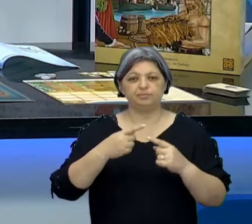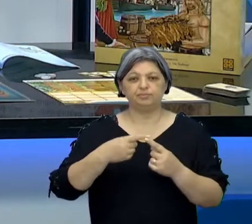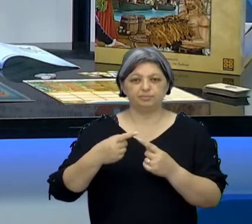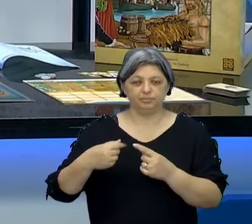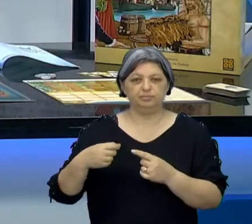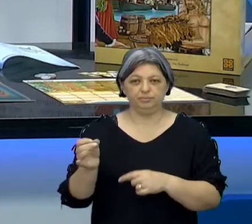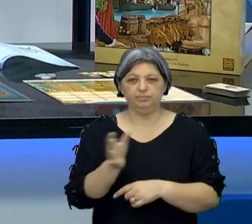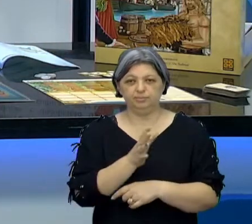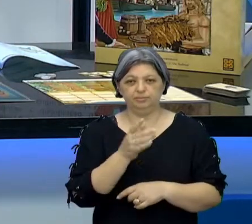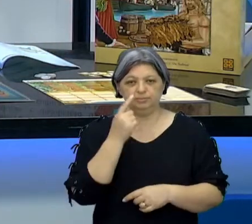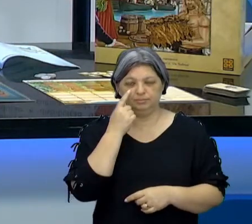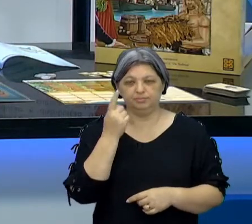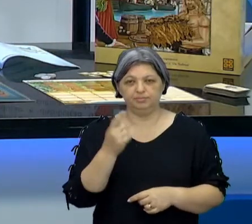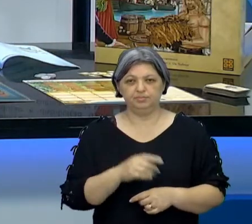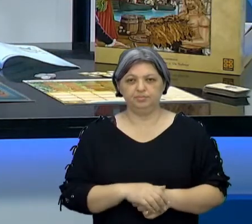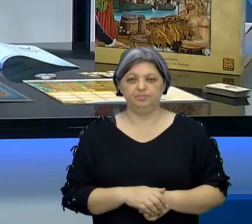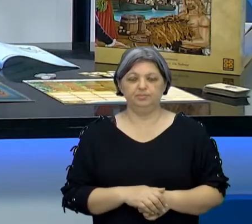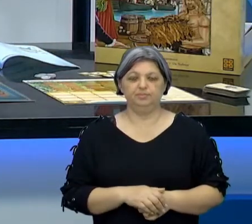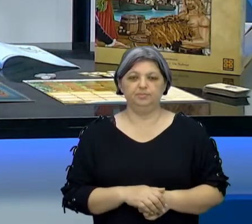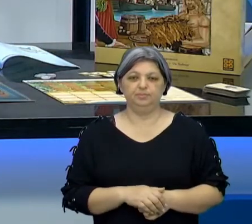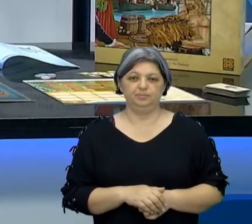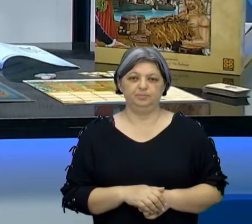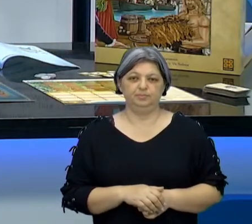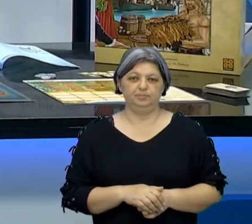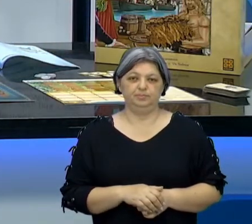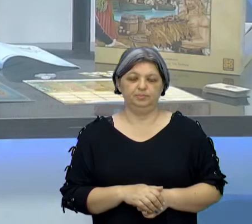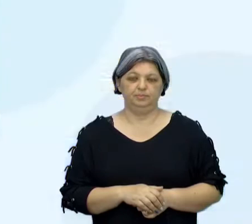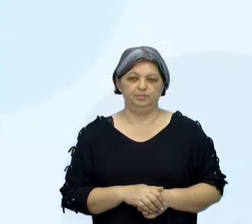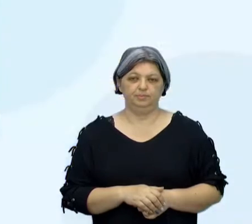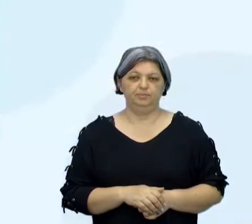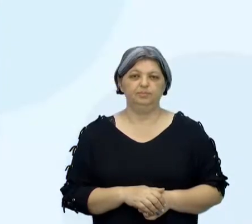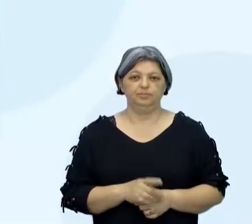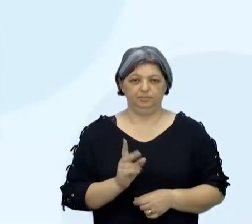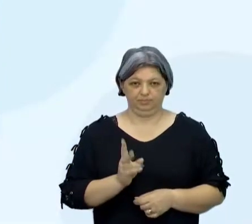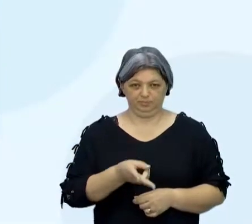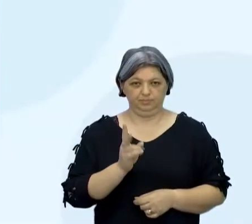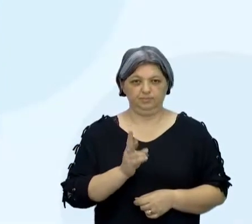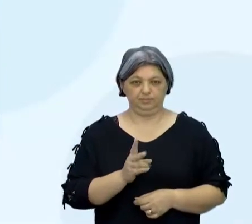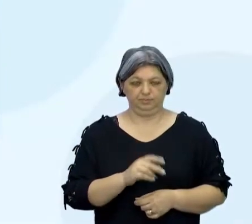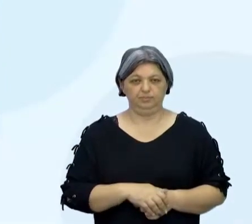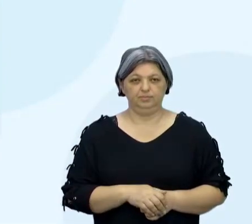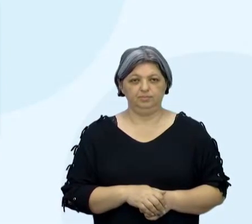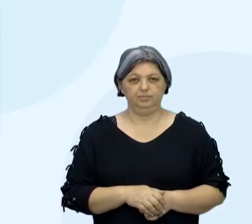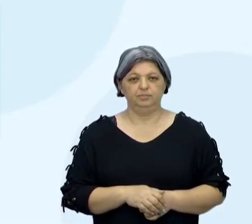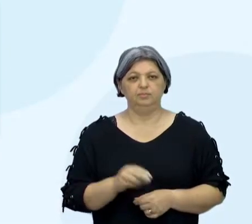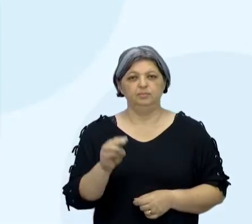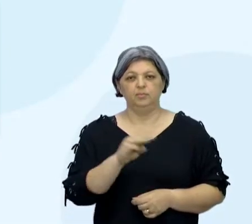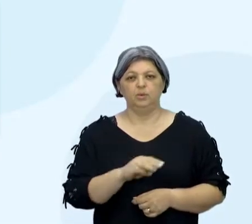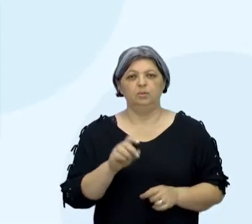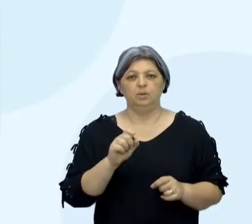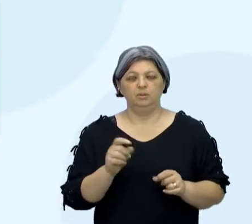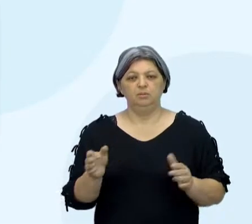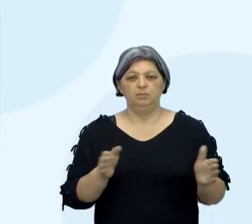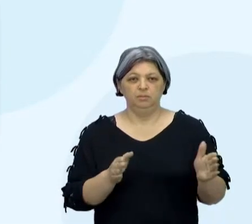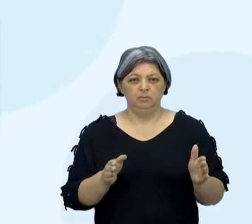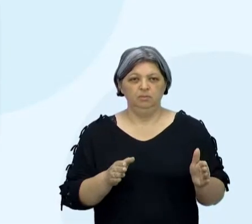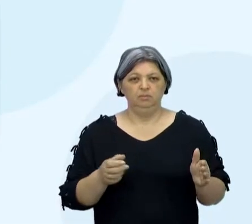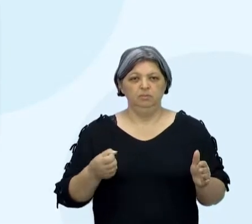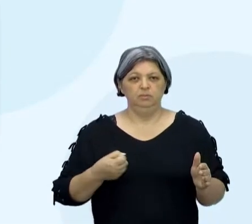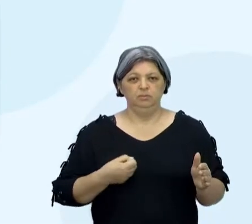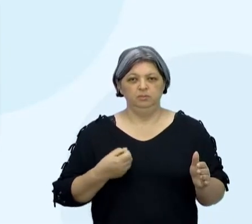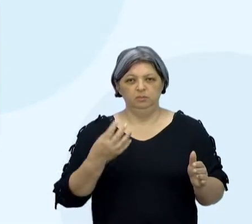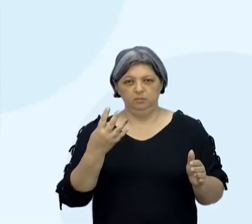pegar. Enfim, então, seguindo aqui, nós estamos no nosso momento aqui. Aqui é um 4, tá,